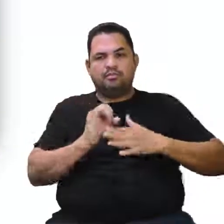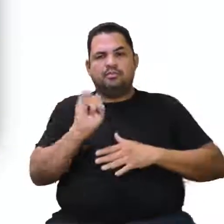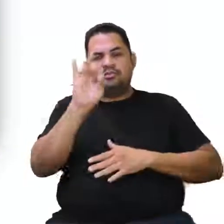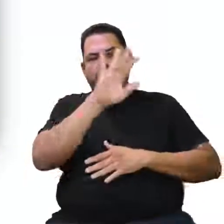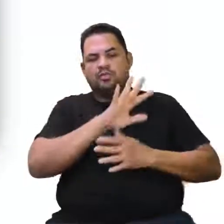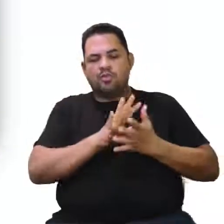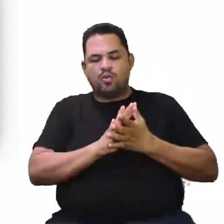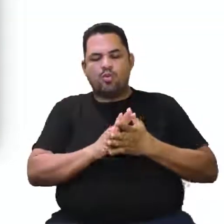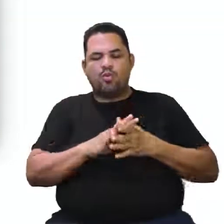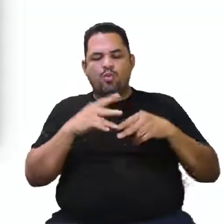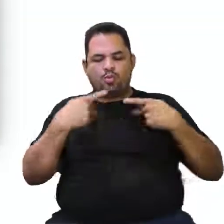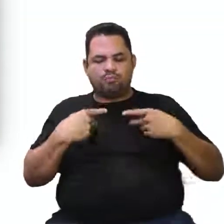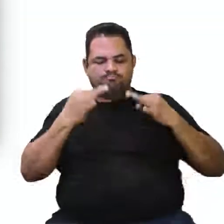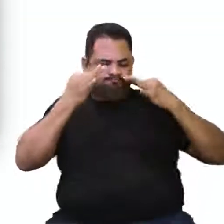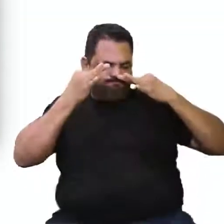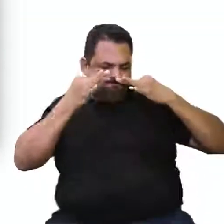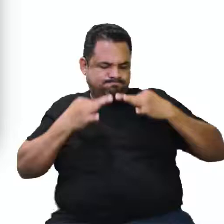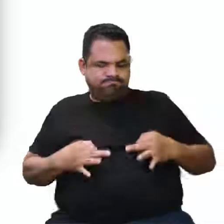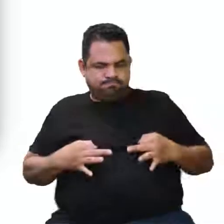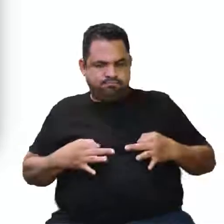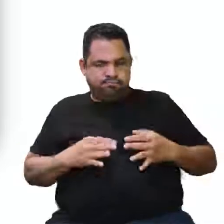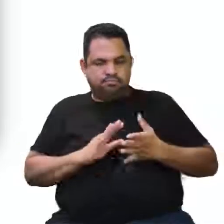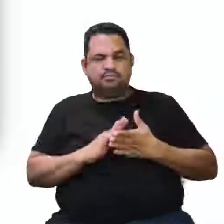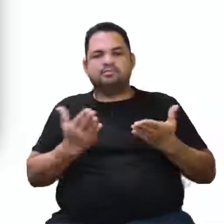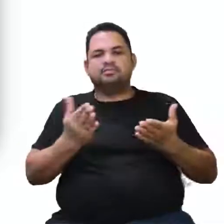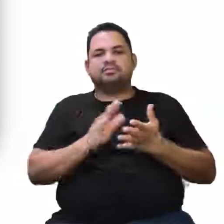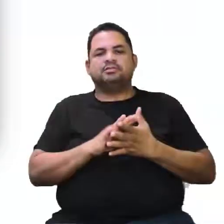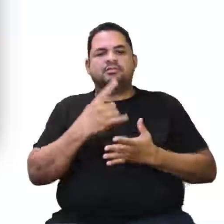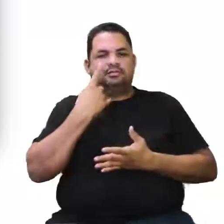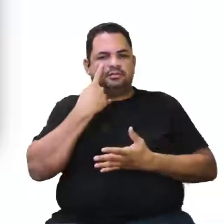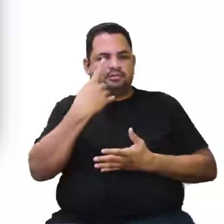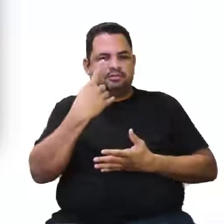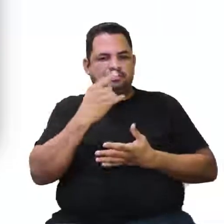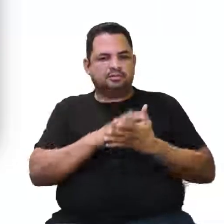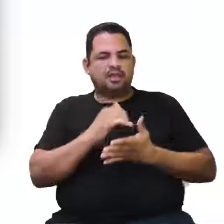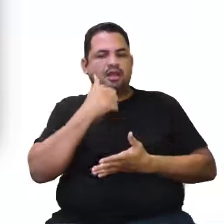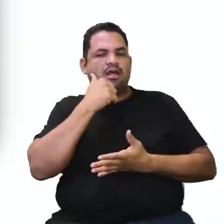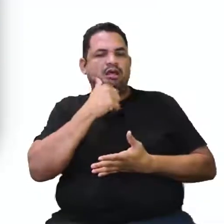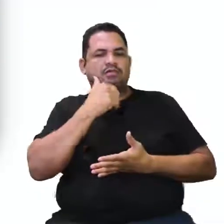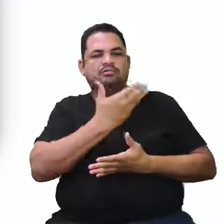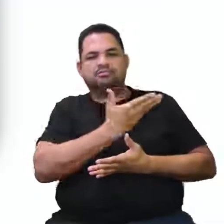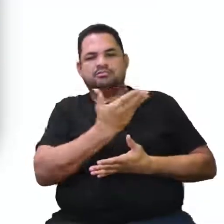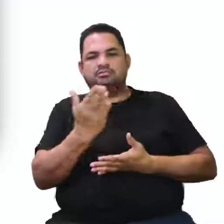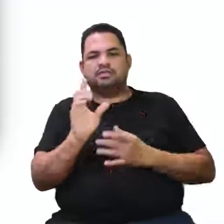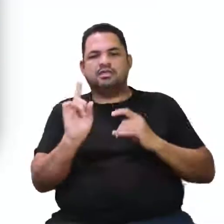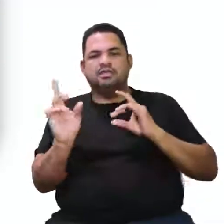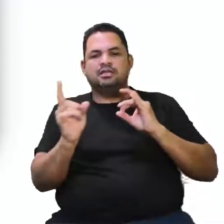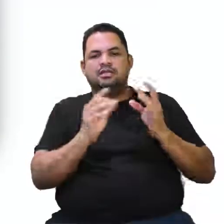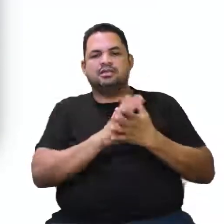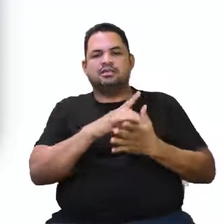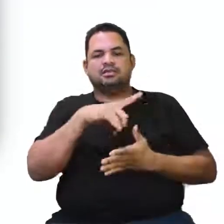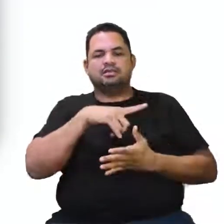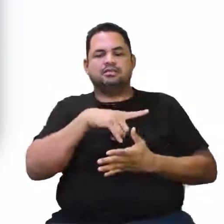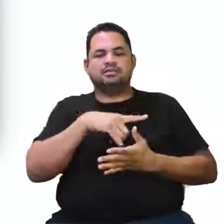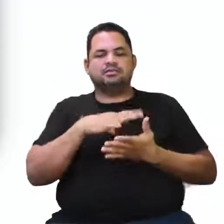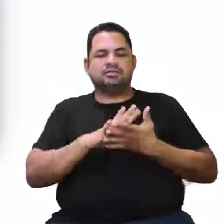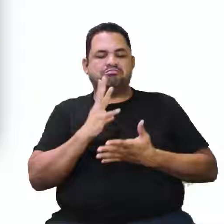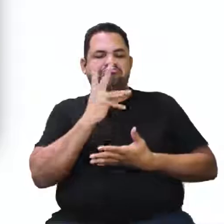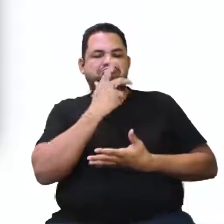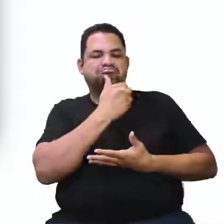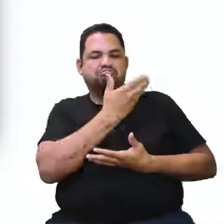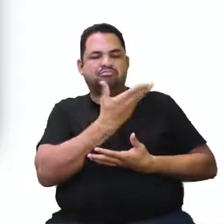a imagem do corpo perfeito. Se vocês observarem essas moças aí na praia, cada uma tem a sua